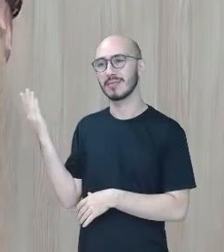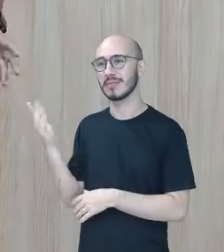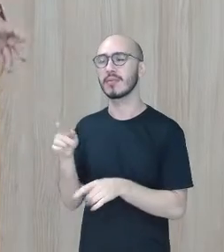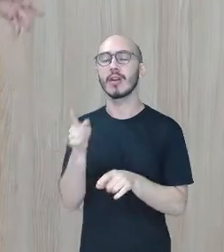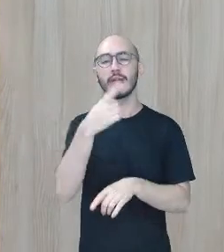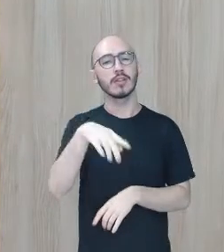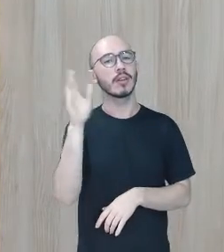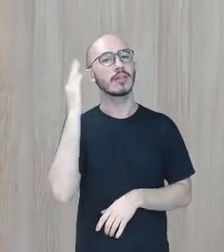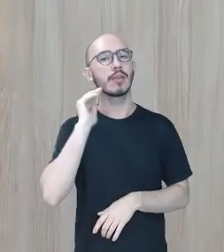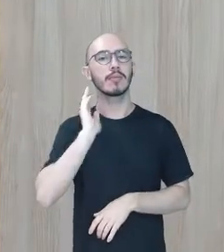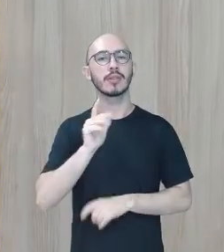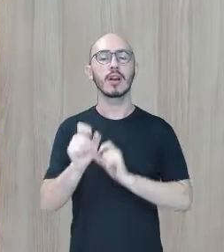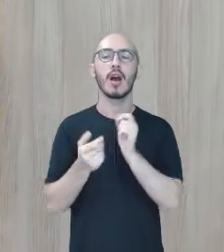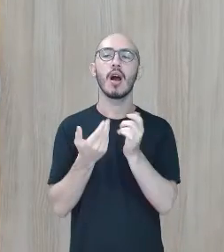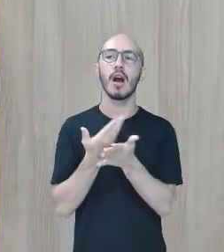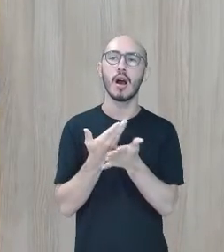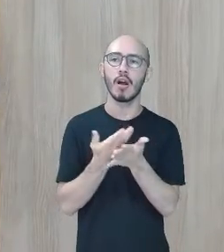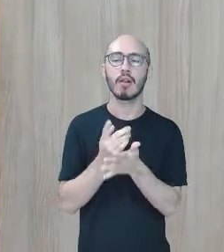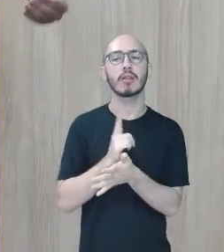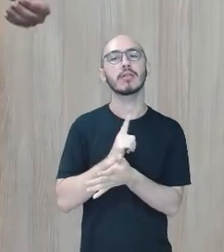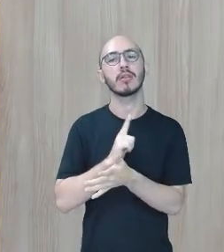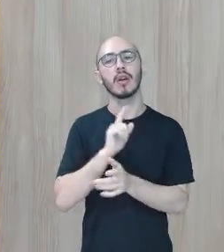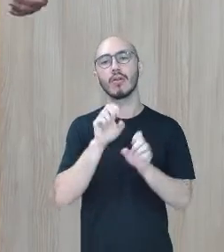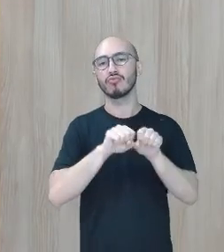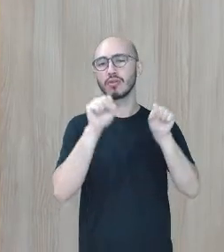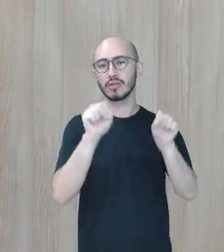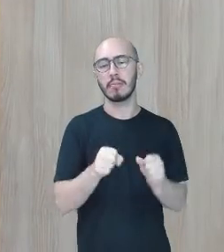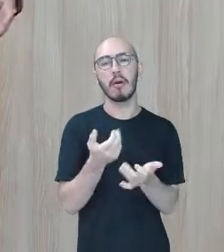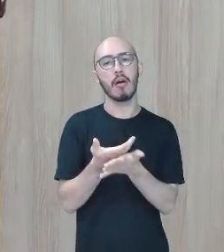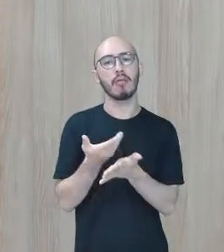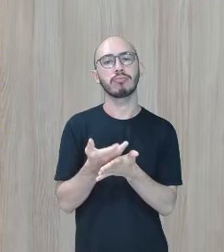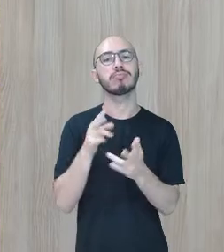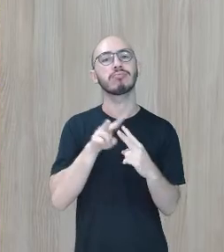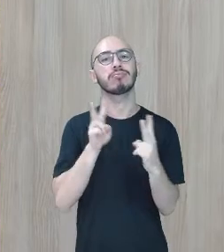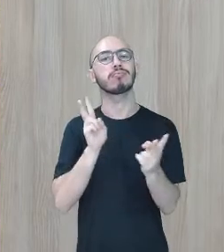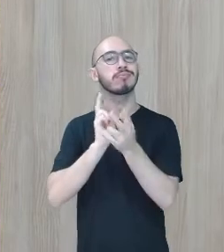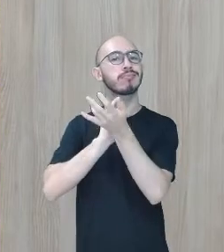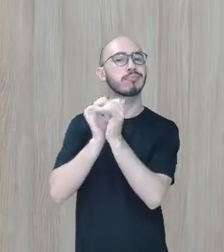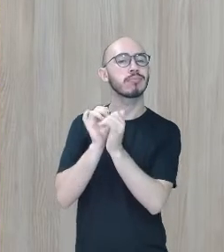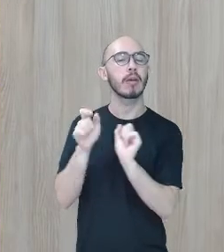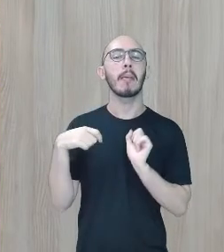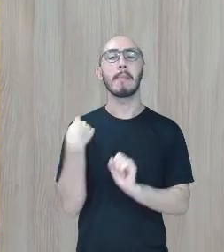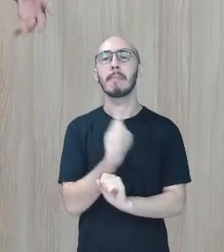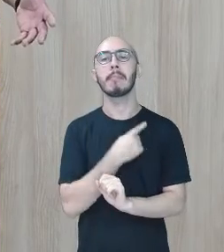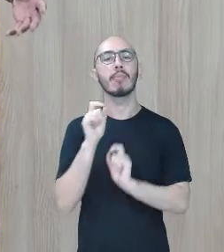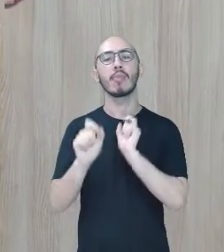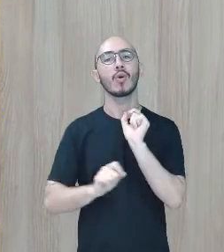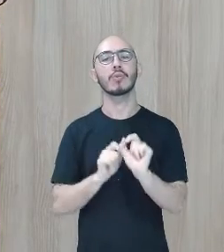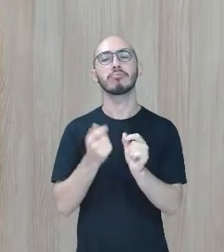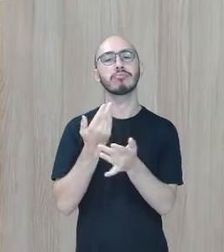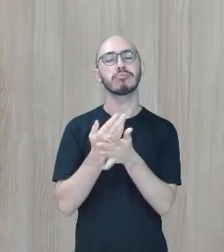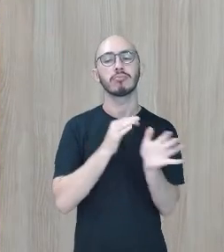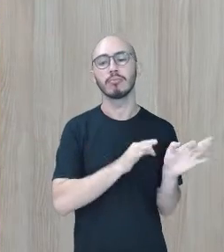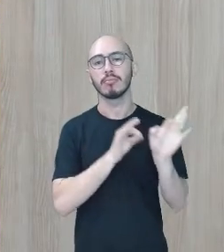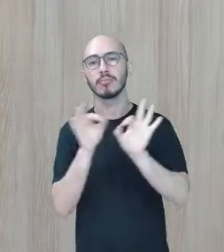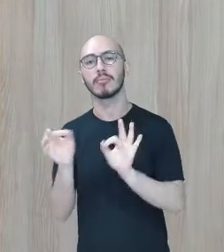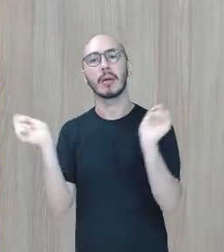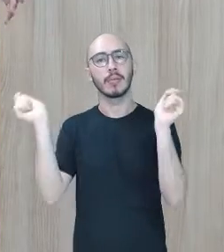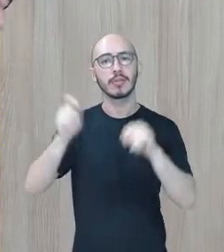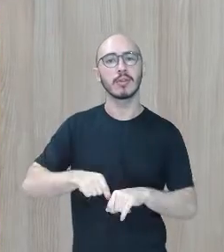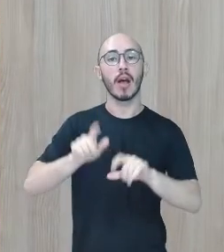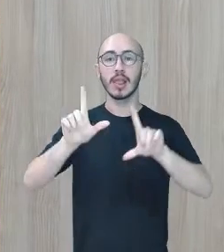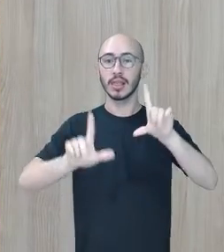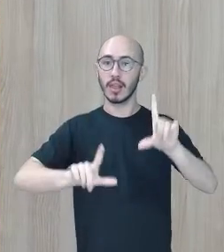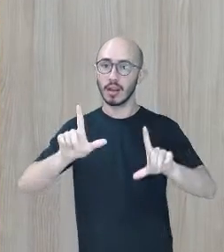Você sabe que a nossa aula ela tem um sistema de aula digital, onde você pode acompanhar essa aula através da